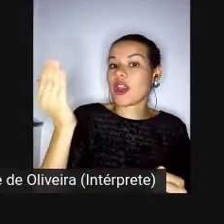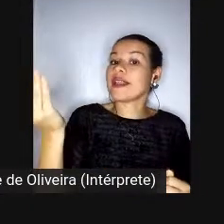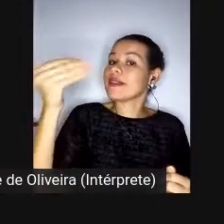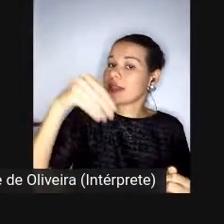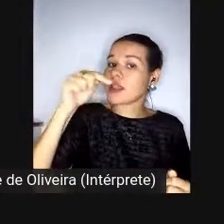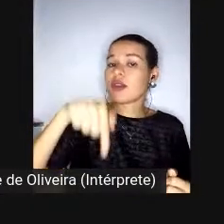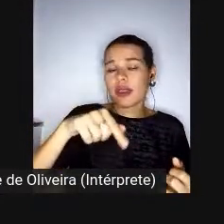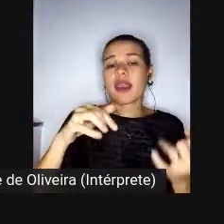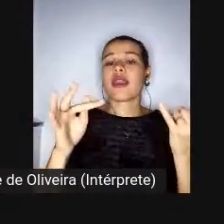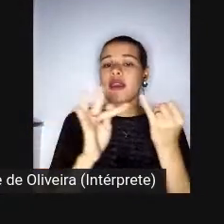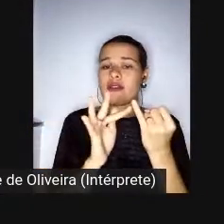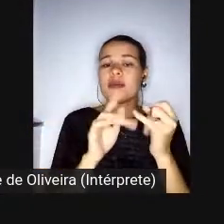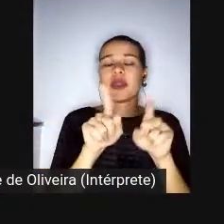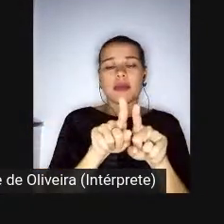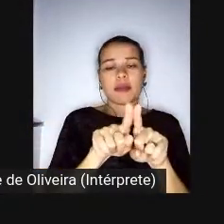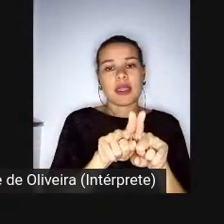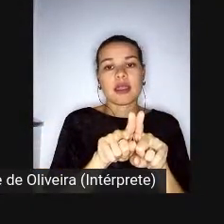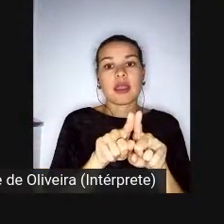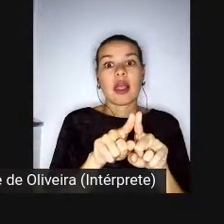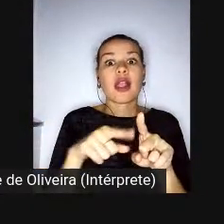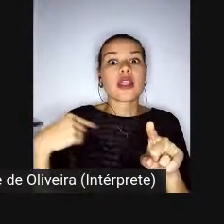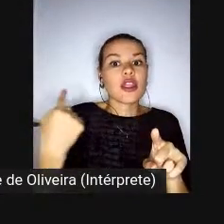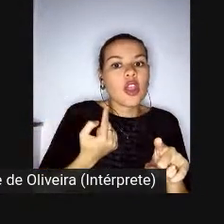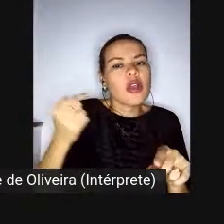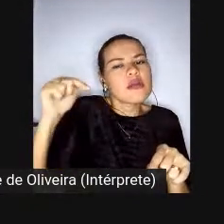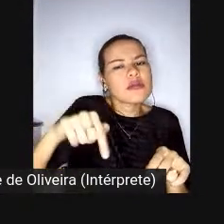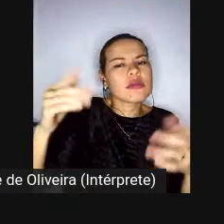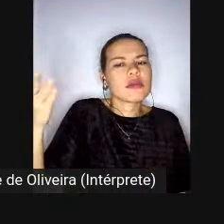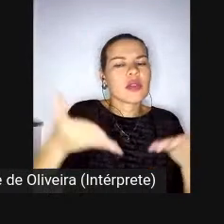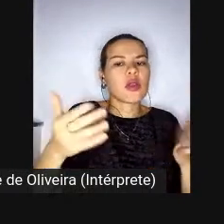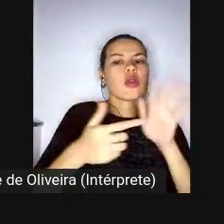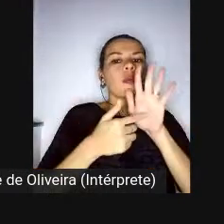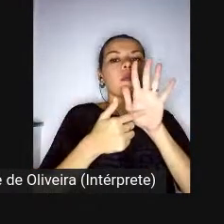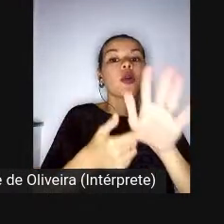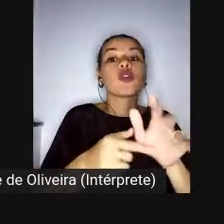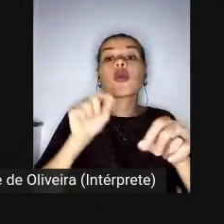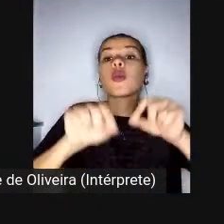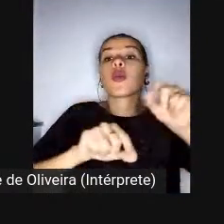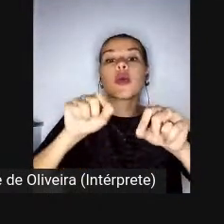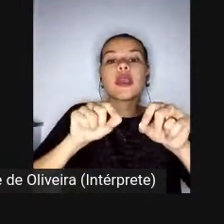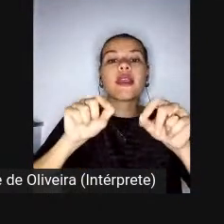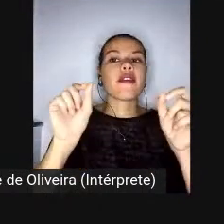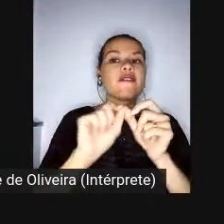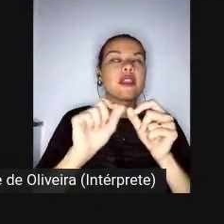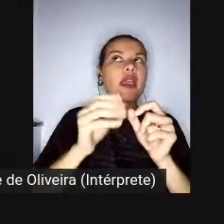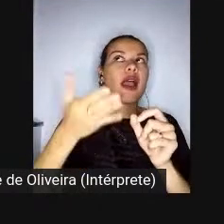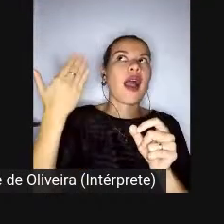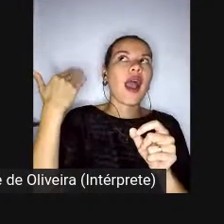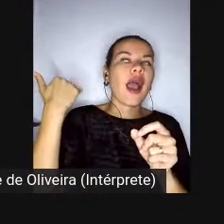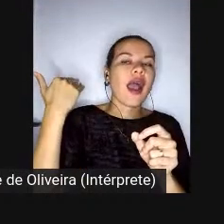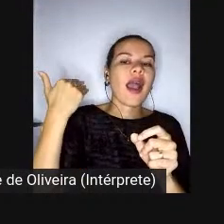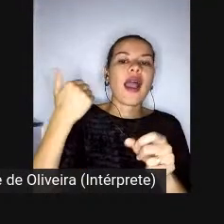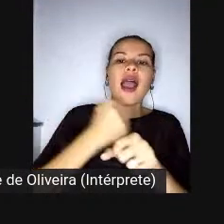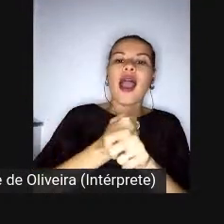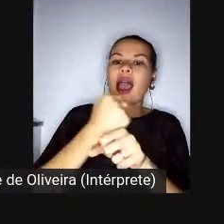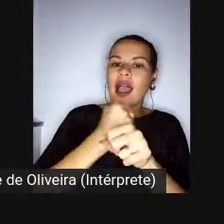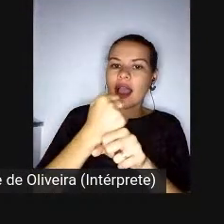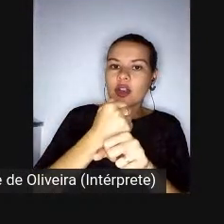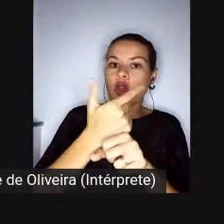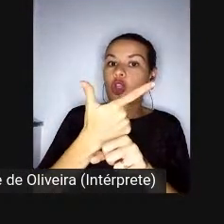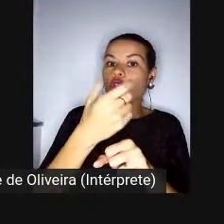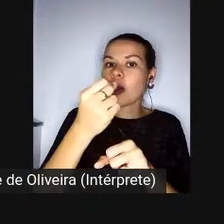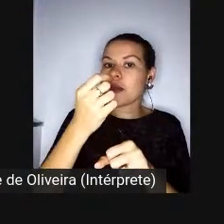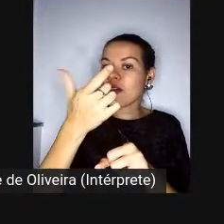apresentar para a sociedade o que é que foi produzido no nosso Campus em termos de pesquisa e extensão nesse último ano então como Instituto